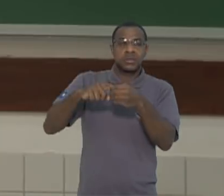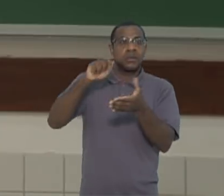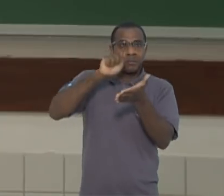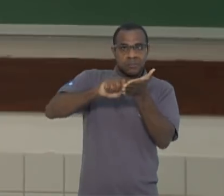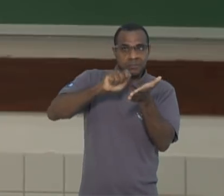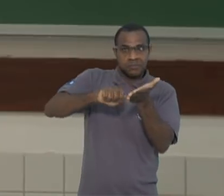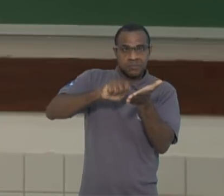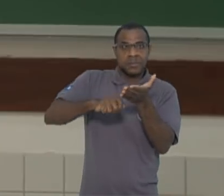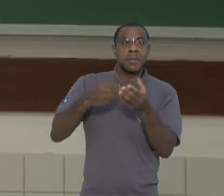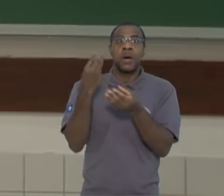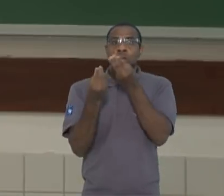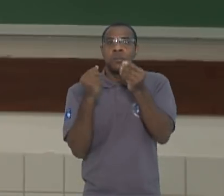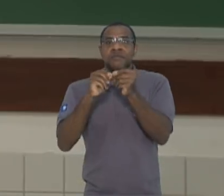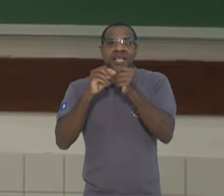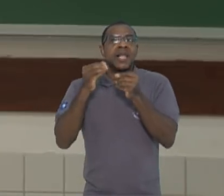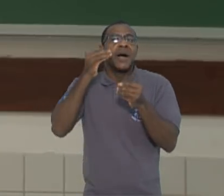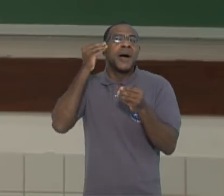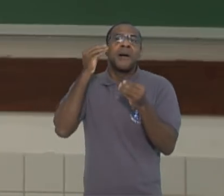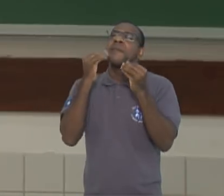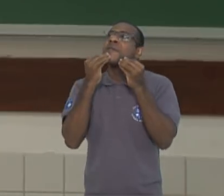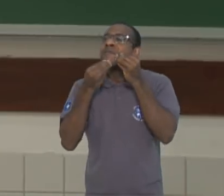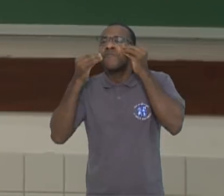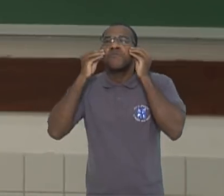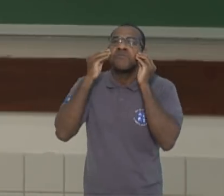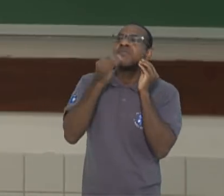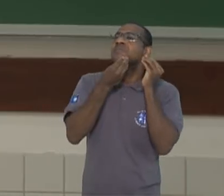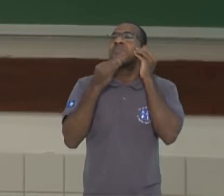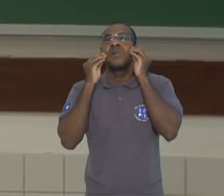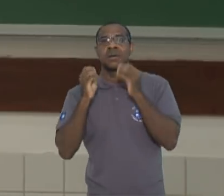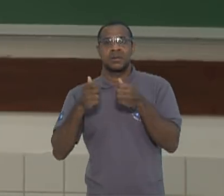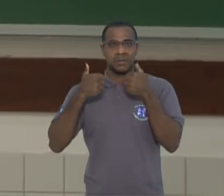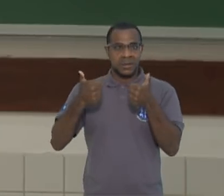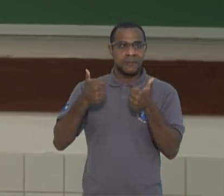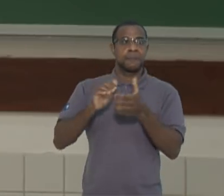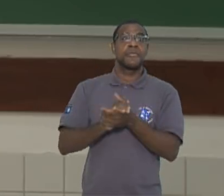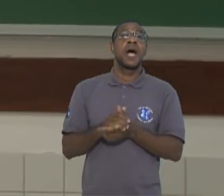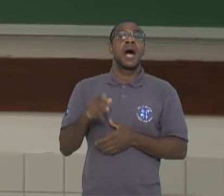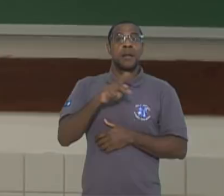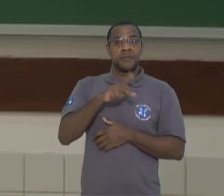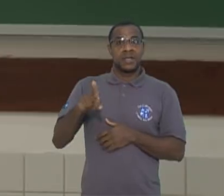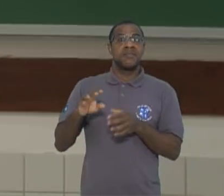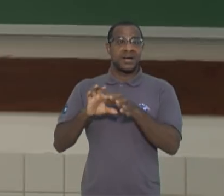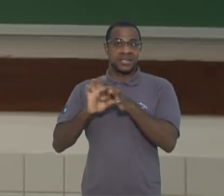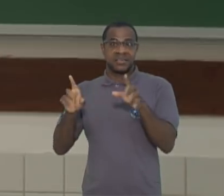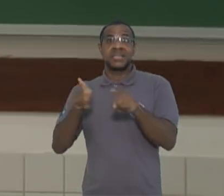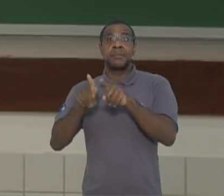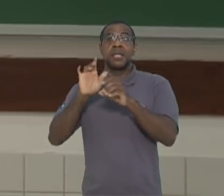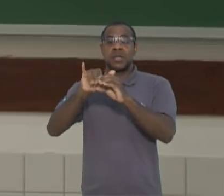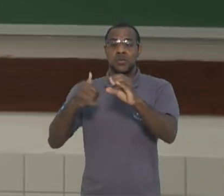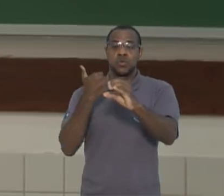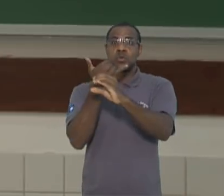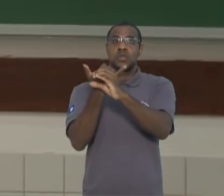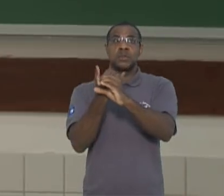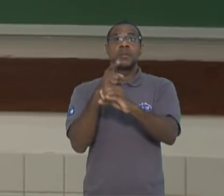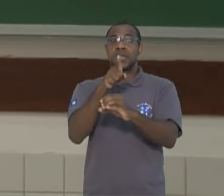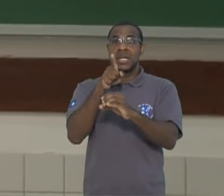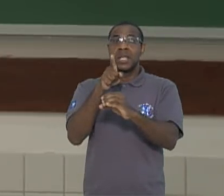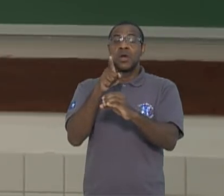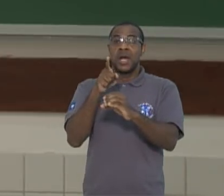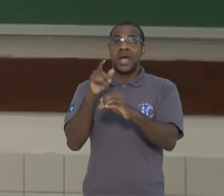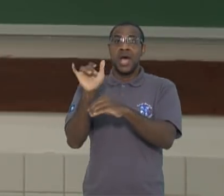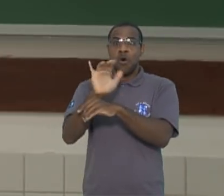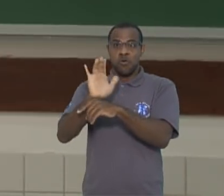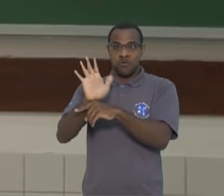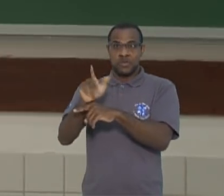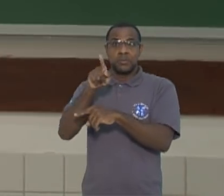quando quiserem, né, experimentar, vocês vão poder. A professora também vai deixar no canal lá no YouTube o vídeo para vocês assistirem, tá?